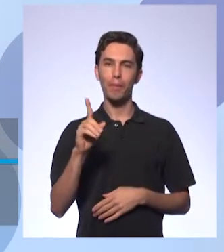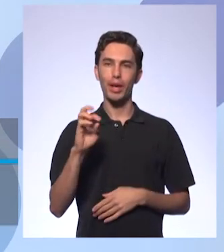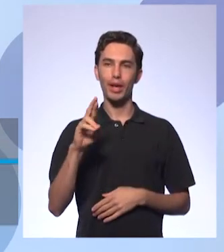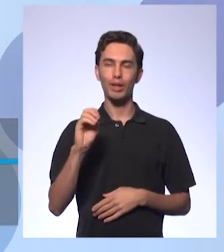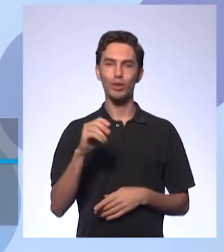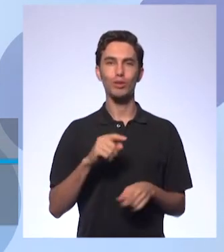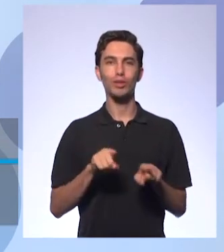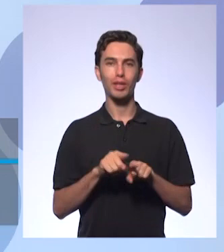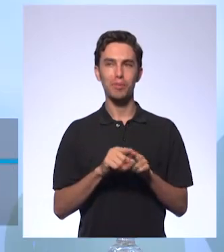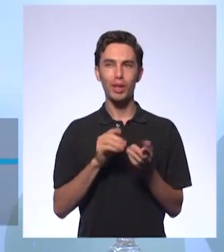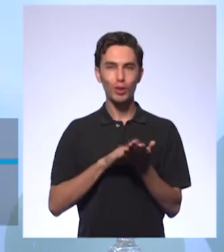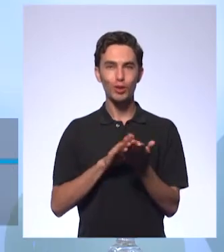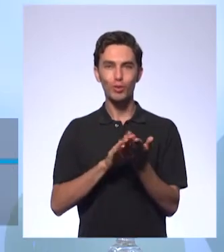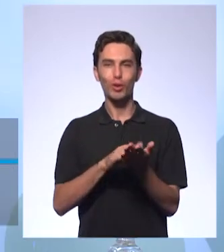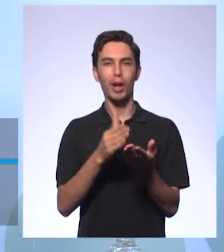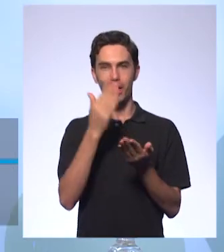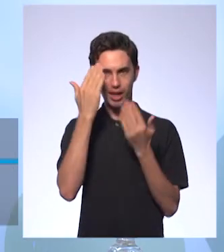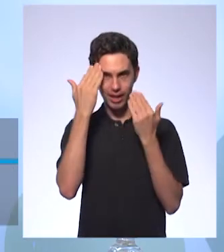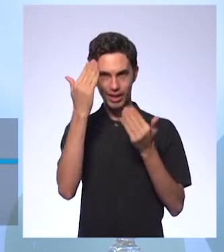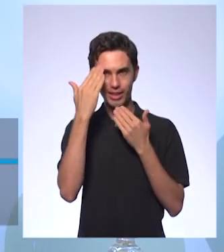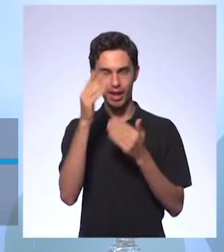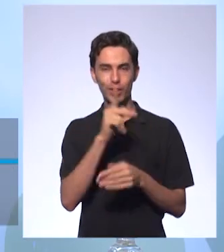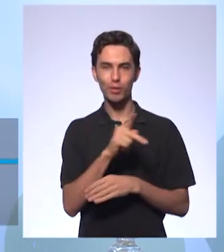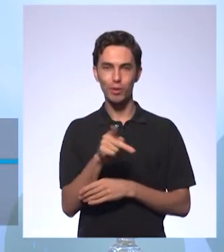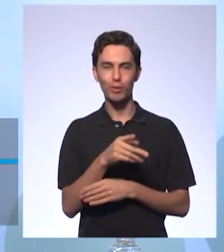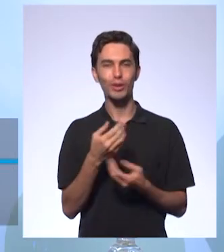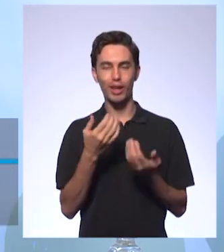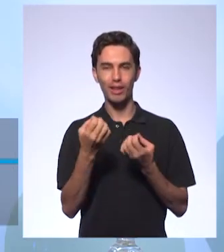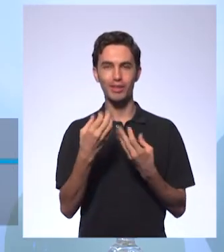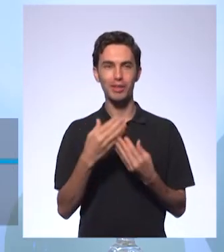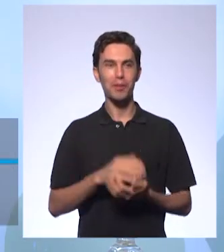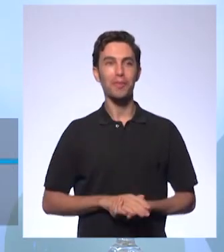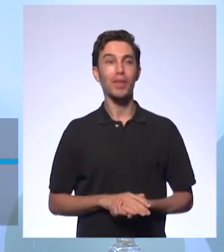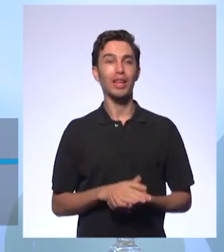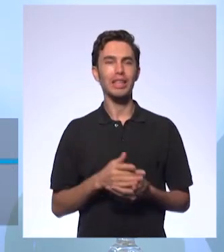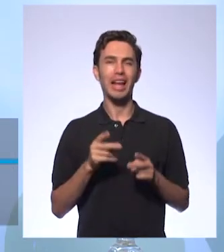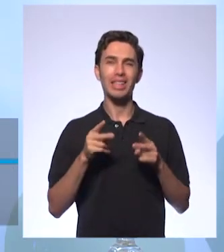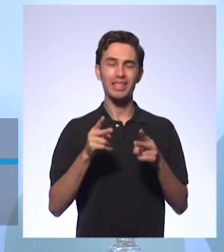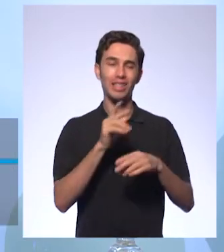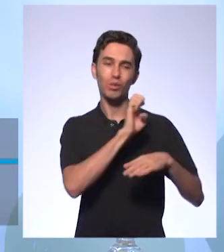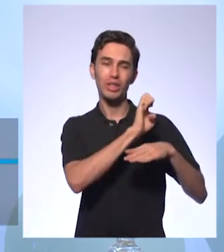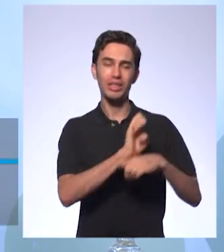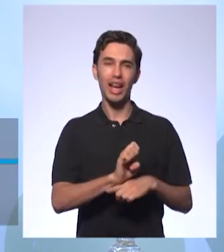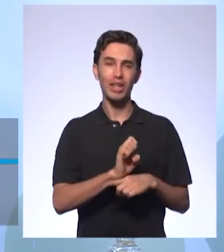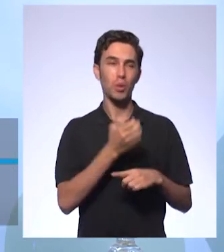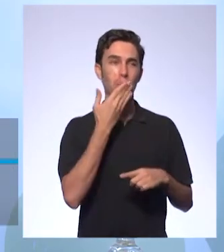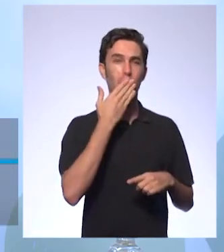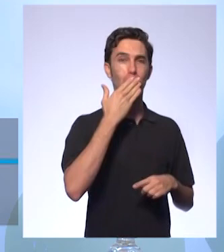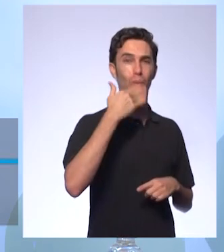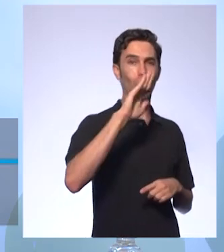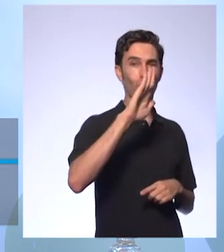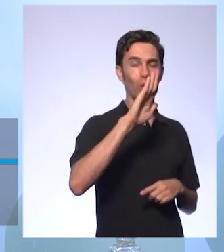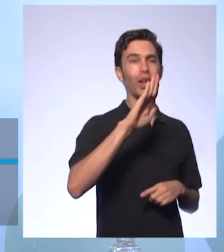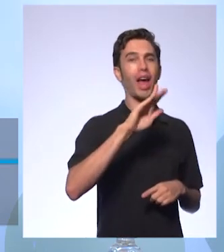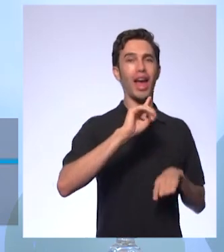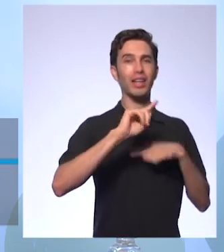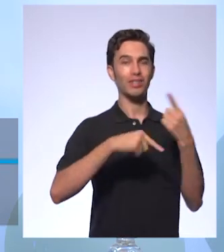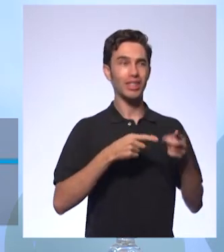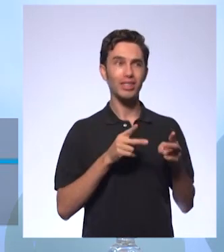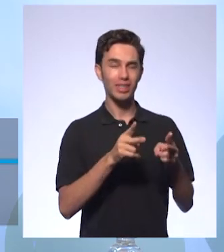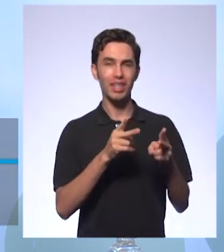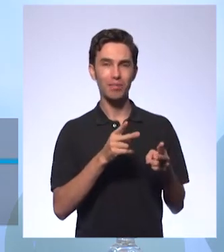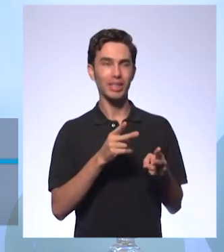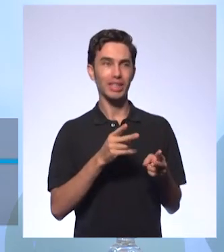obrigado, gente. Um abraço. Tá? Nem sempre o Estado cumpre, né, com aquilo que promete, mas o que eu posso fazer? Por exemplo, eu